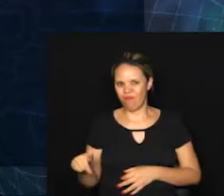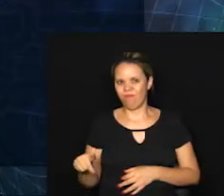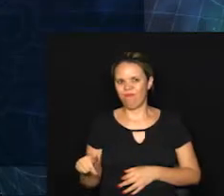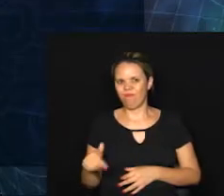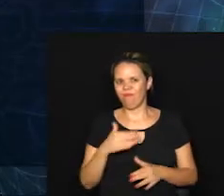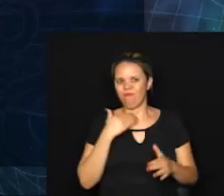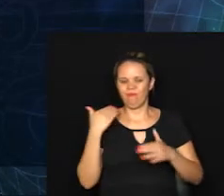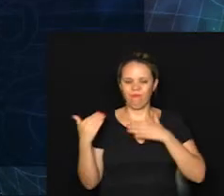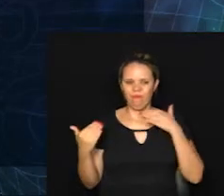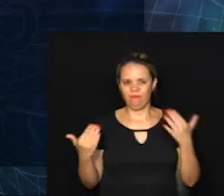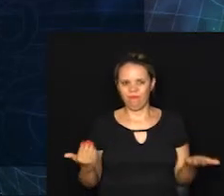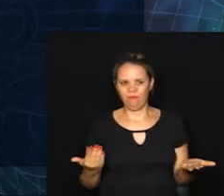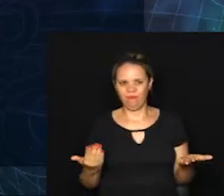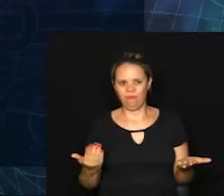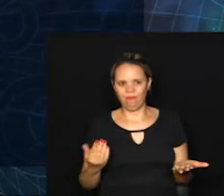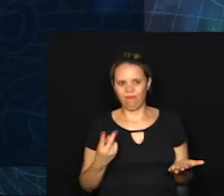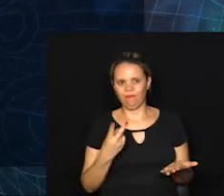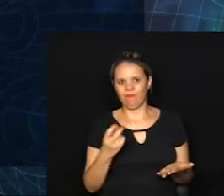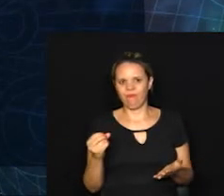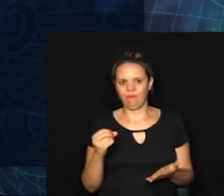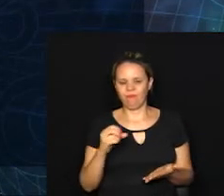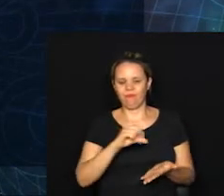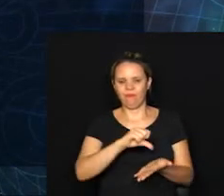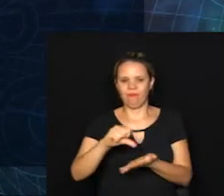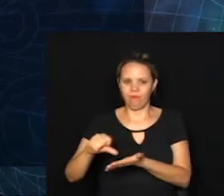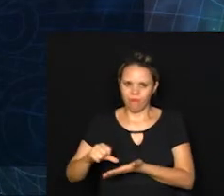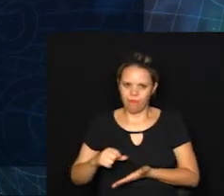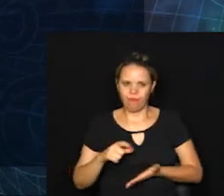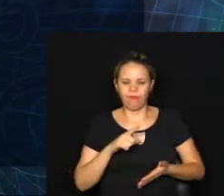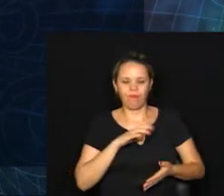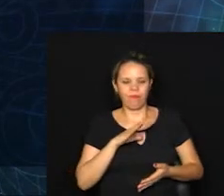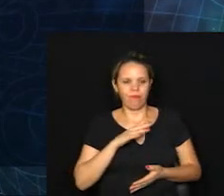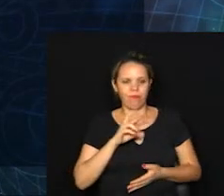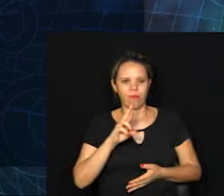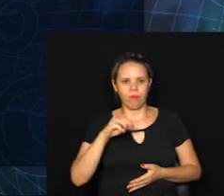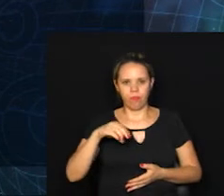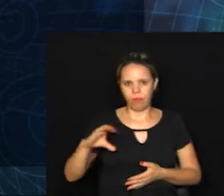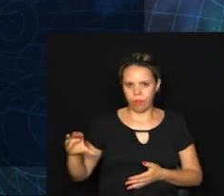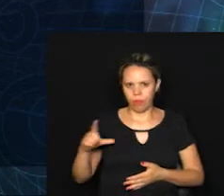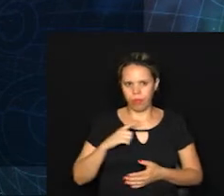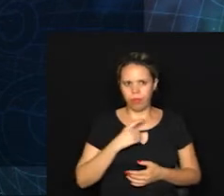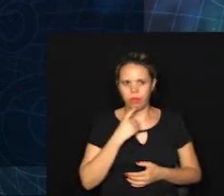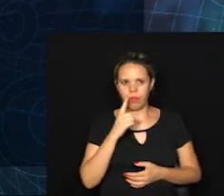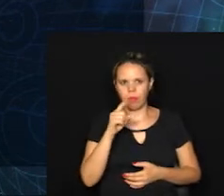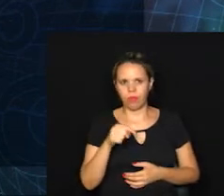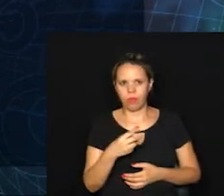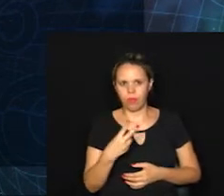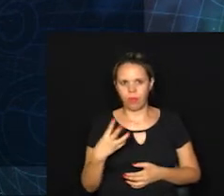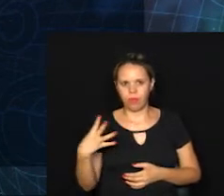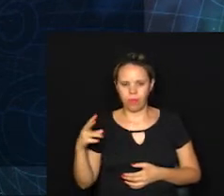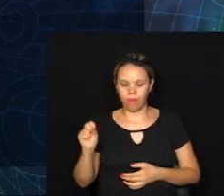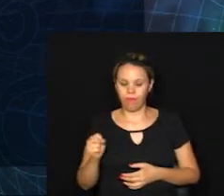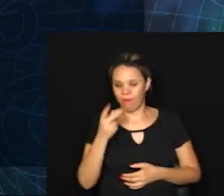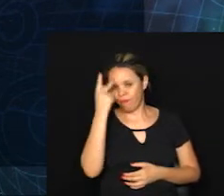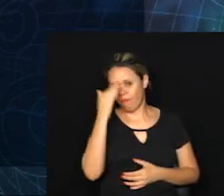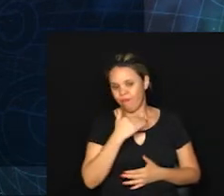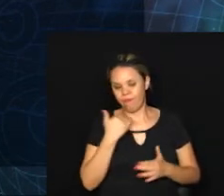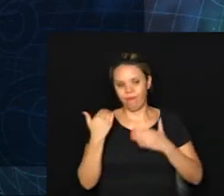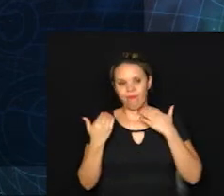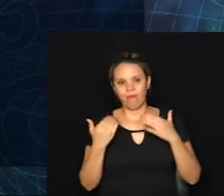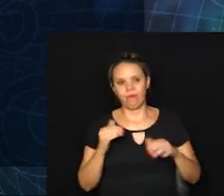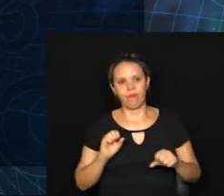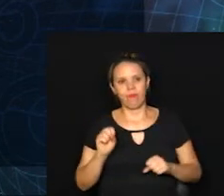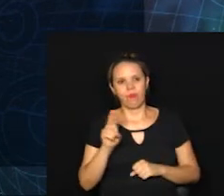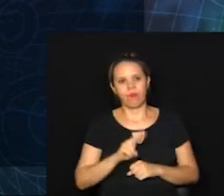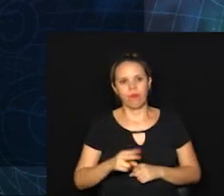2.667 mortes nas 20 cidades da RMC, sendo que Campinas nós temos 1.248 óbitos. Sumaré